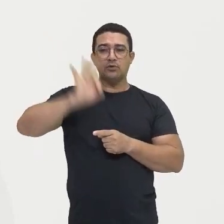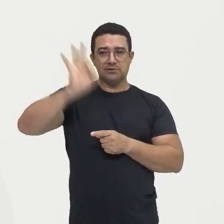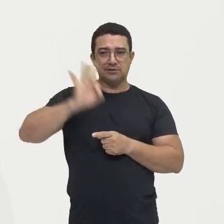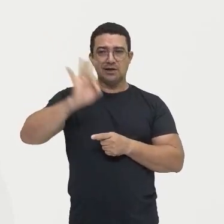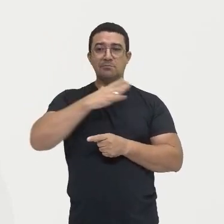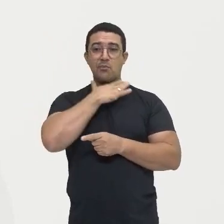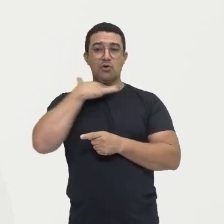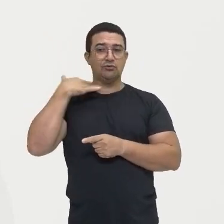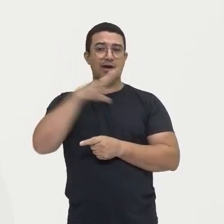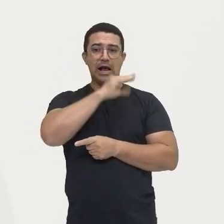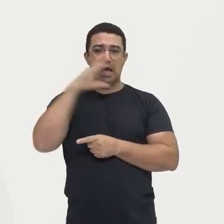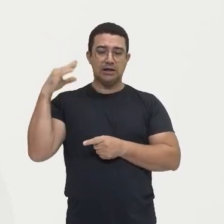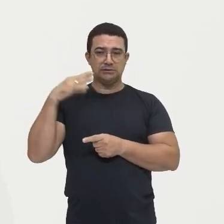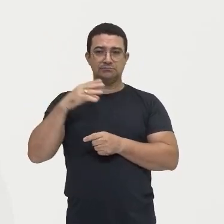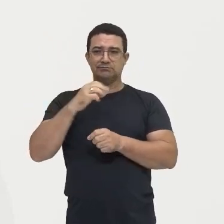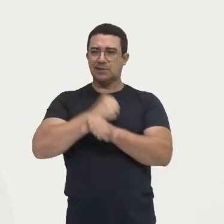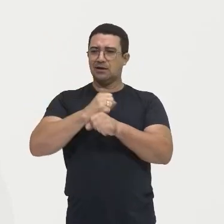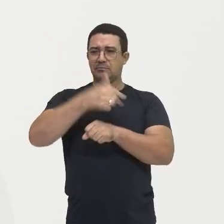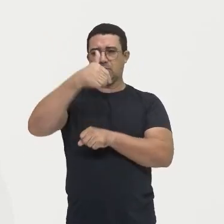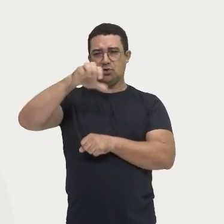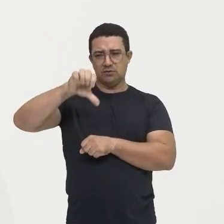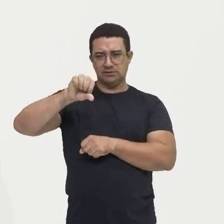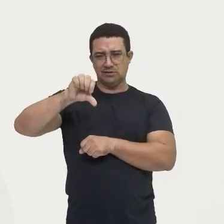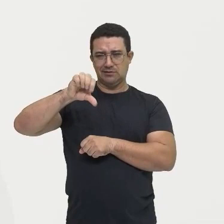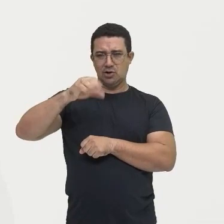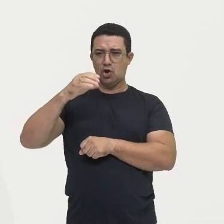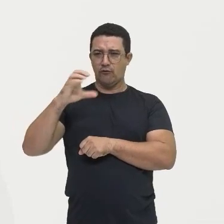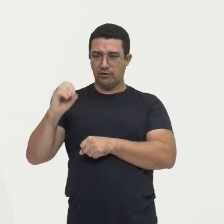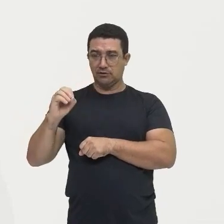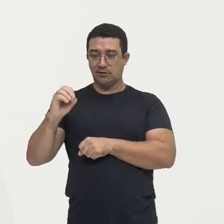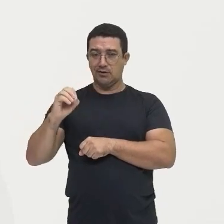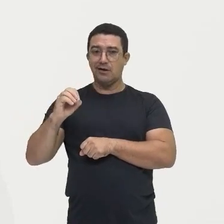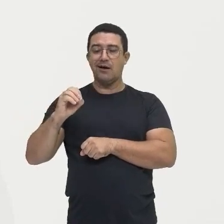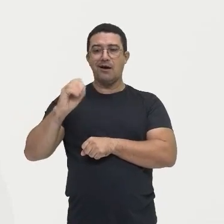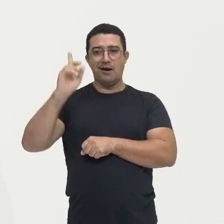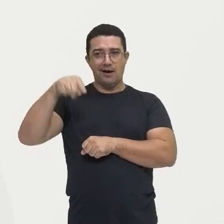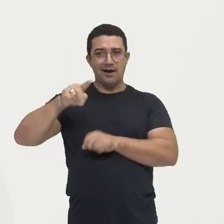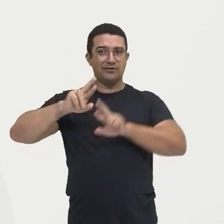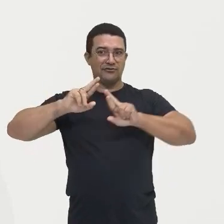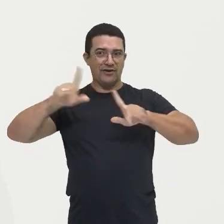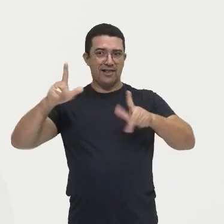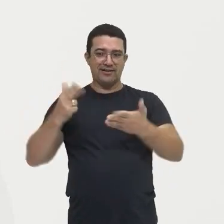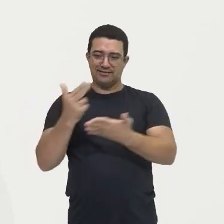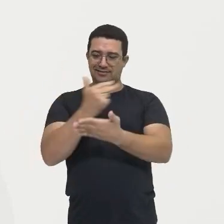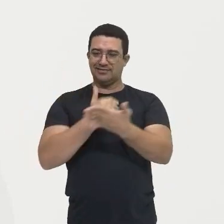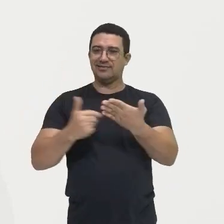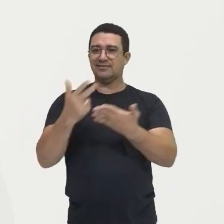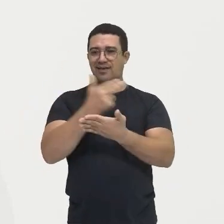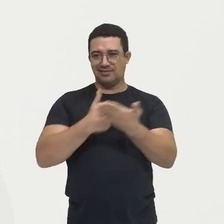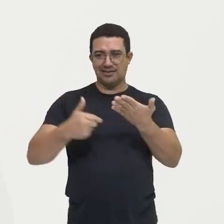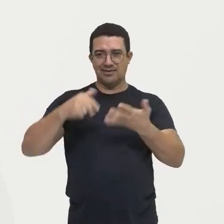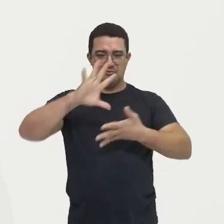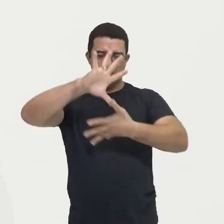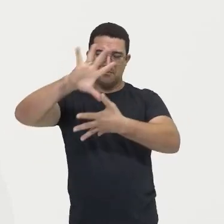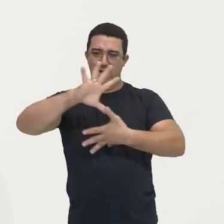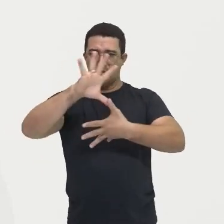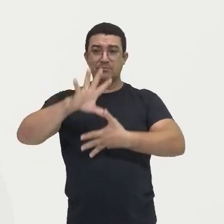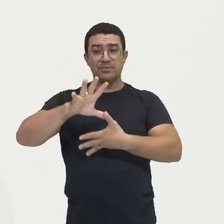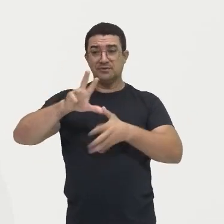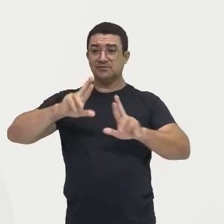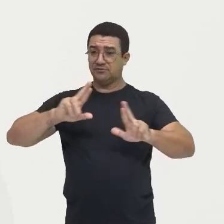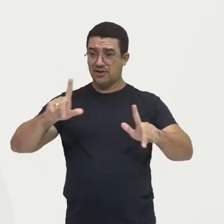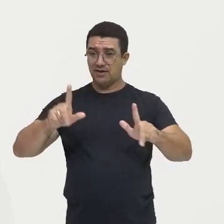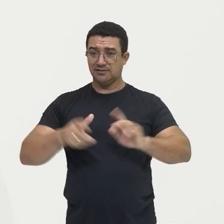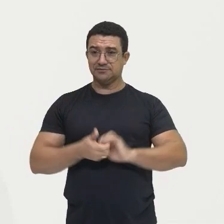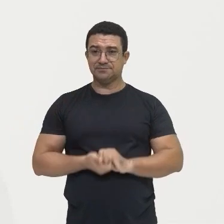lá de 1990, com certeza a configuração do mapa aqui seria outra totalmente diferente dessa. Então, toda